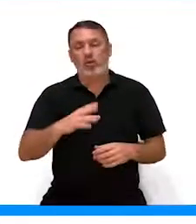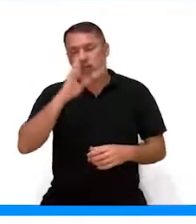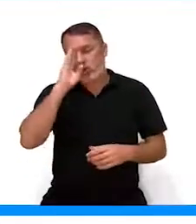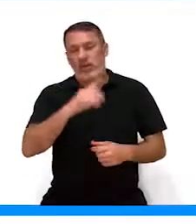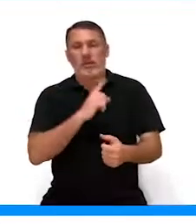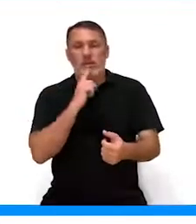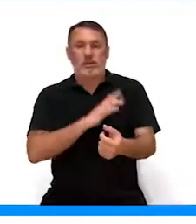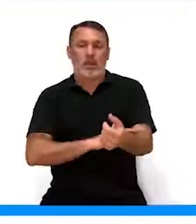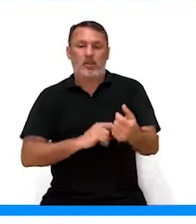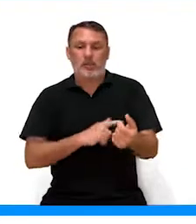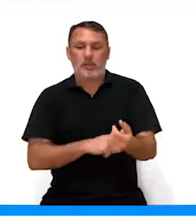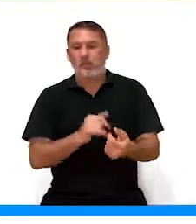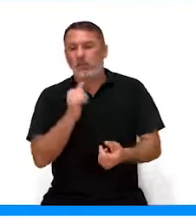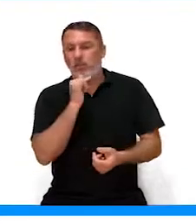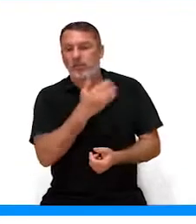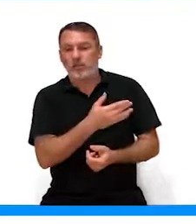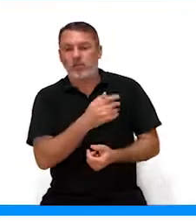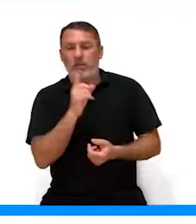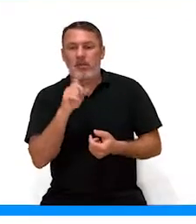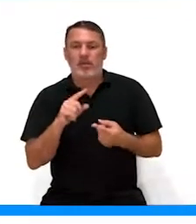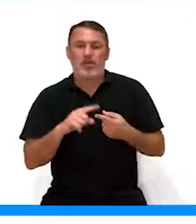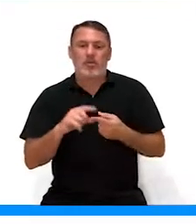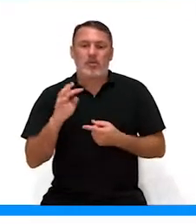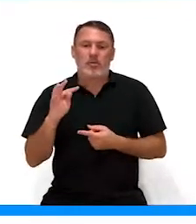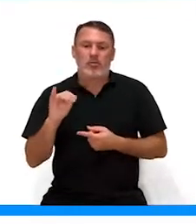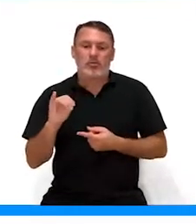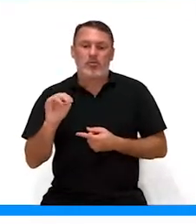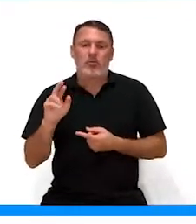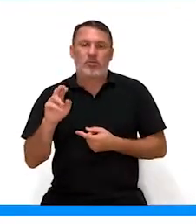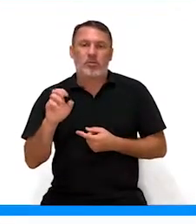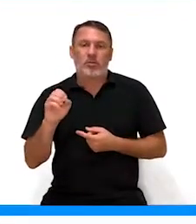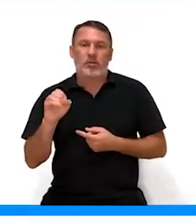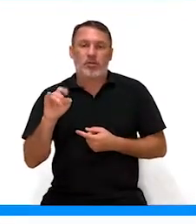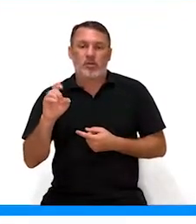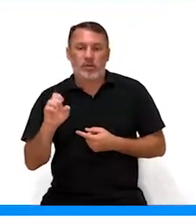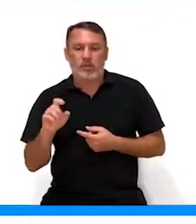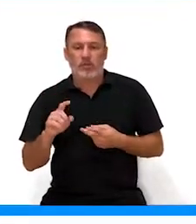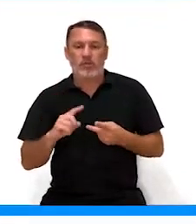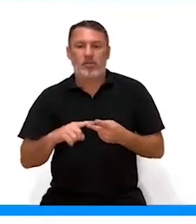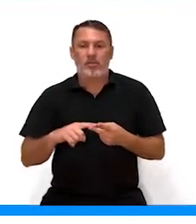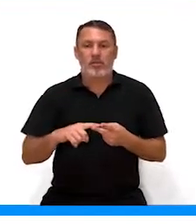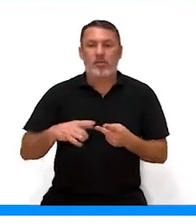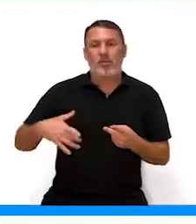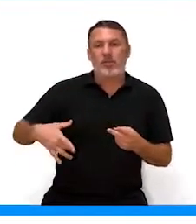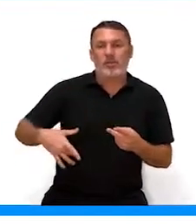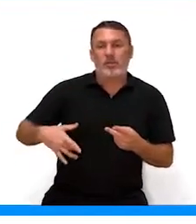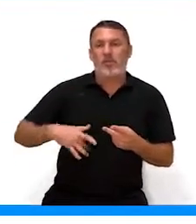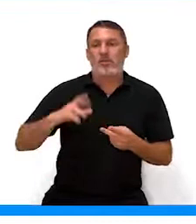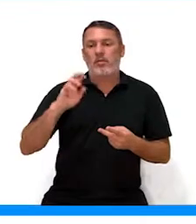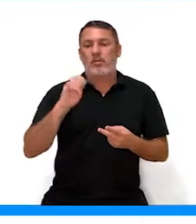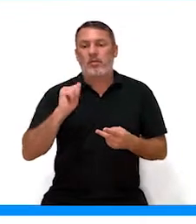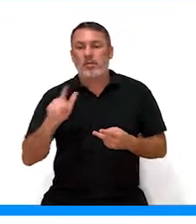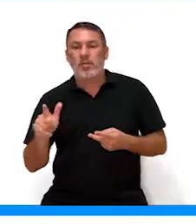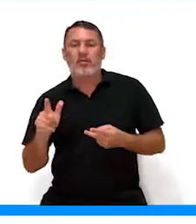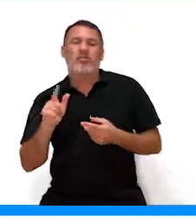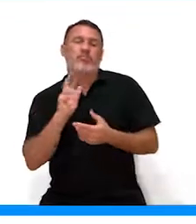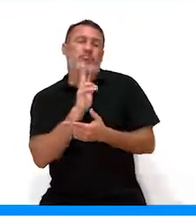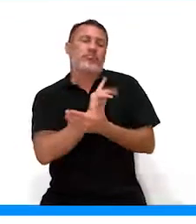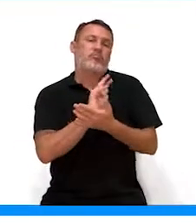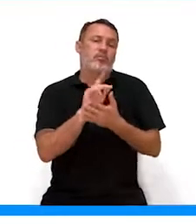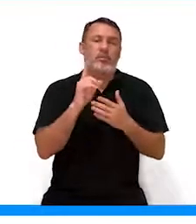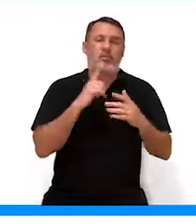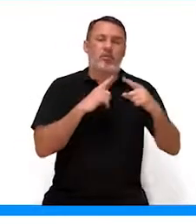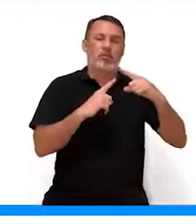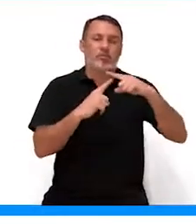hormônios, diretamente no sangue. Como, por exemplo, a tireoide, as paratireoides, as suprarrenais,